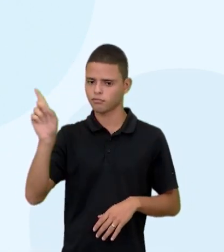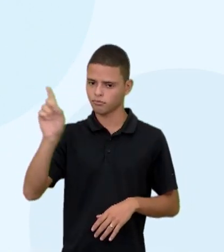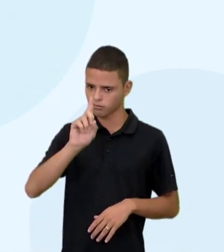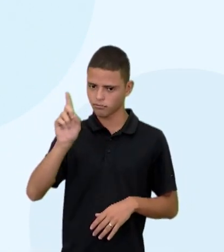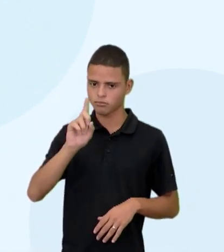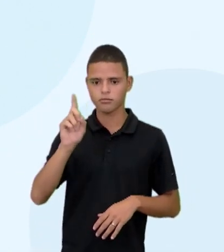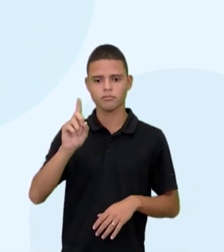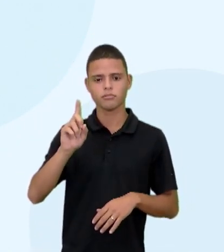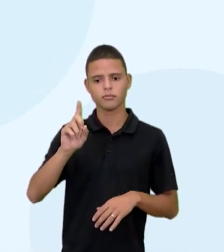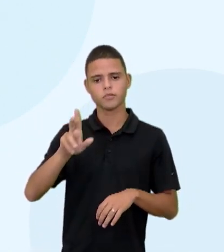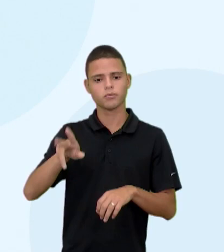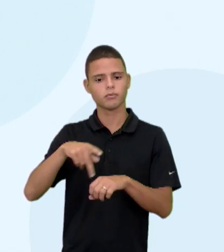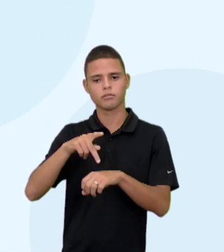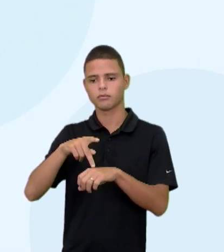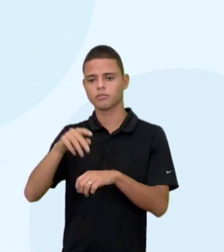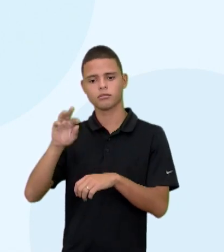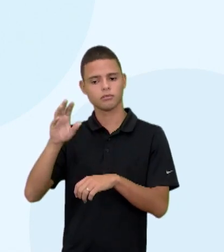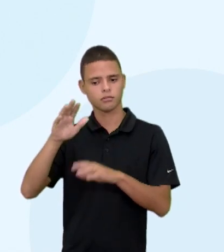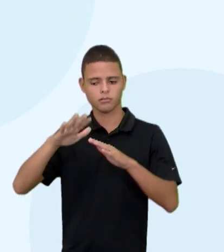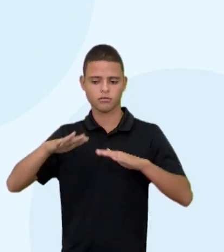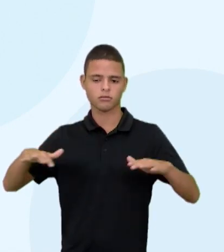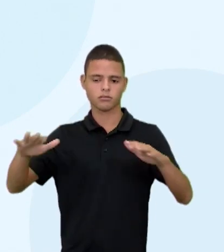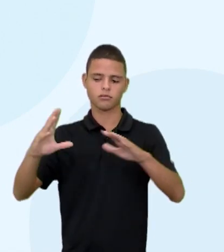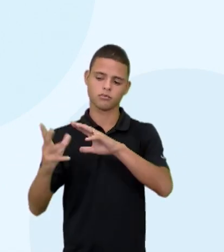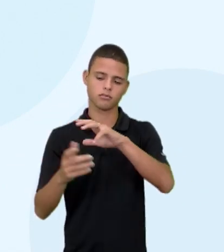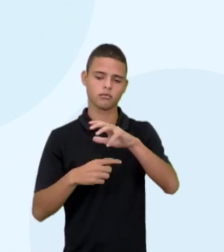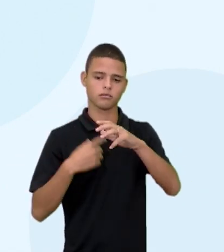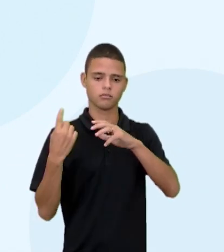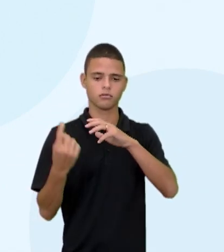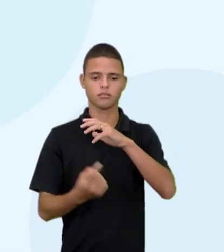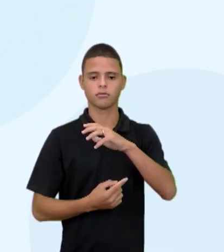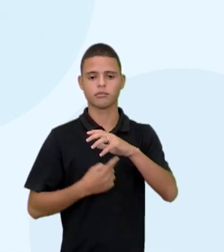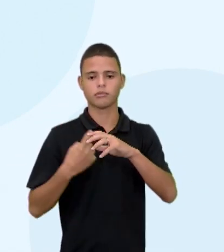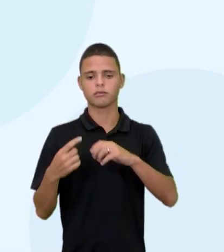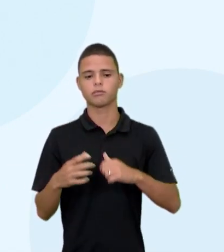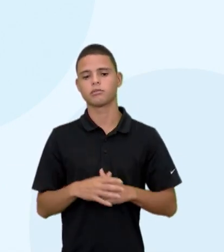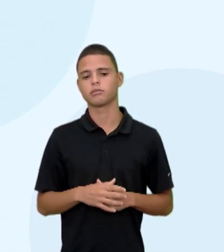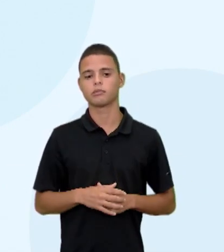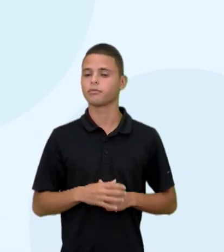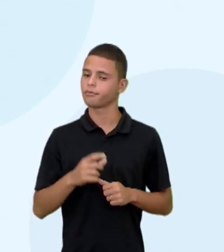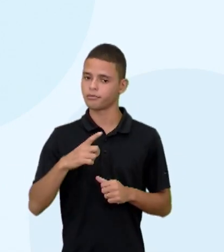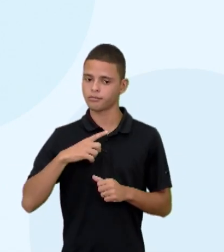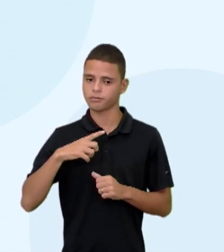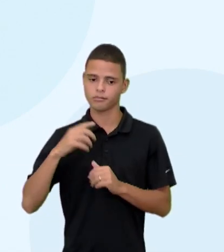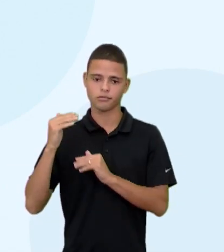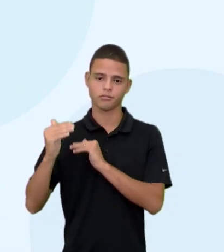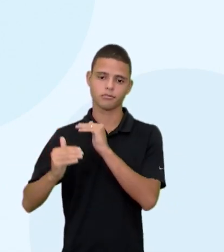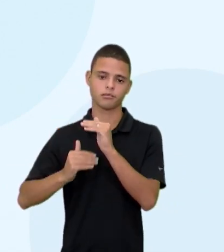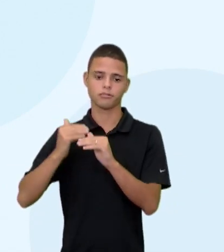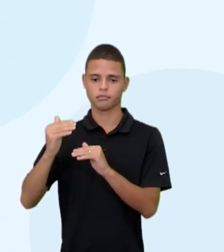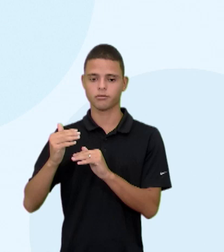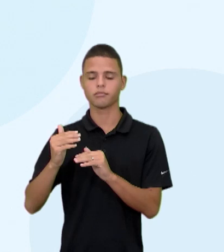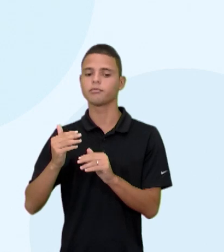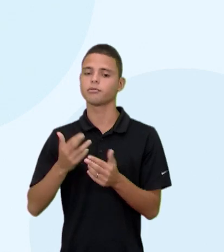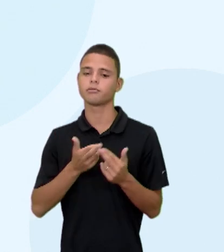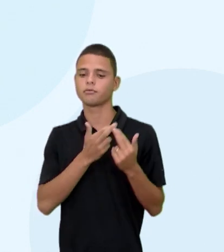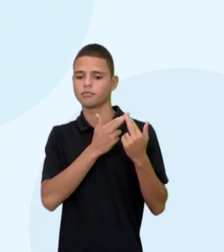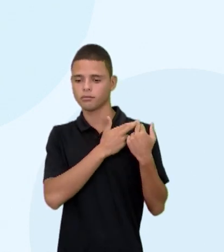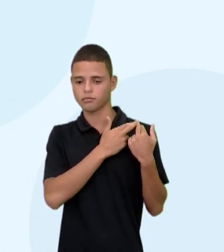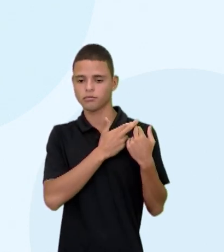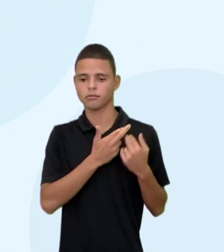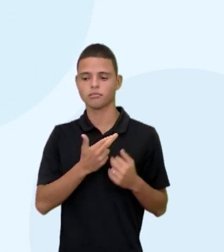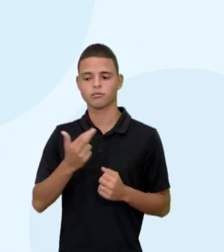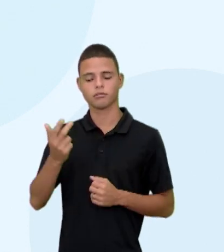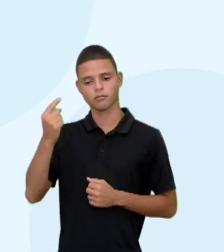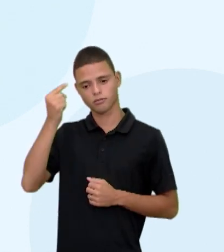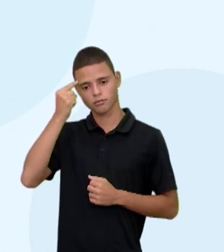tá? A gente fala aí no mundo todo. Tá certo, galerinha? Aí nós temos aí o progresso responsável. Tá, então